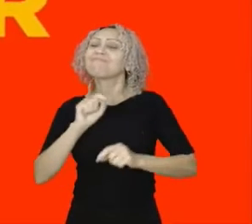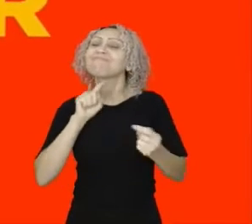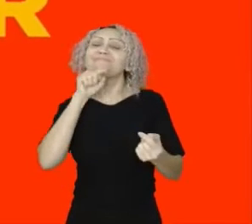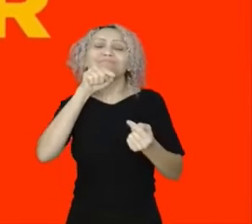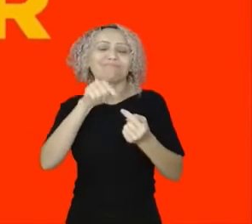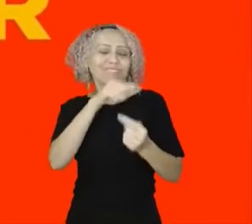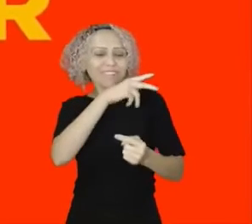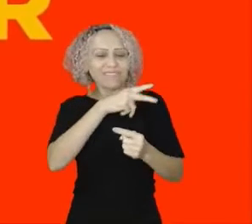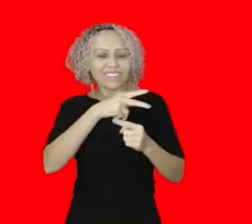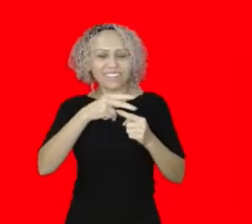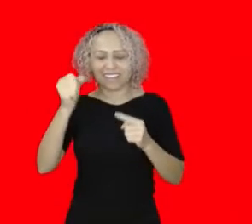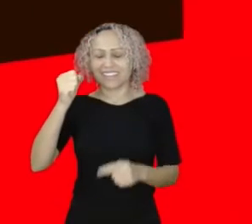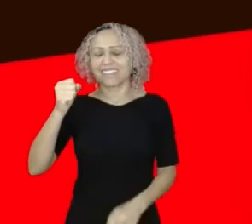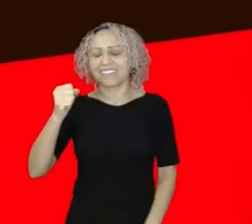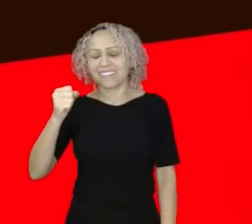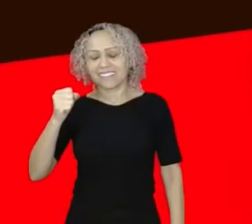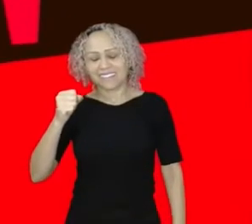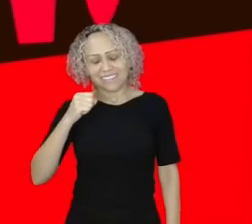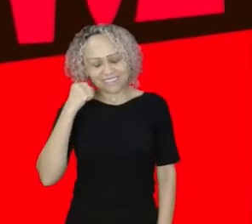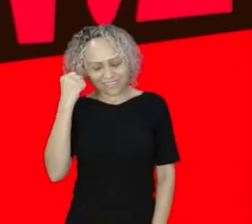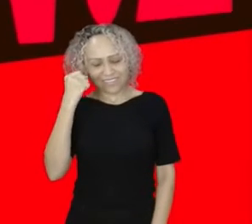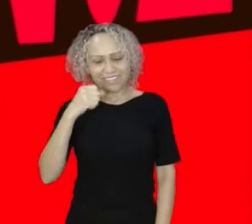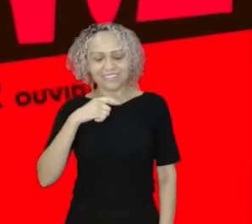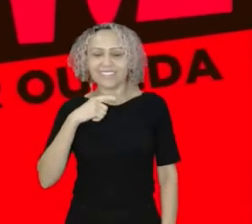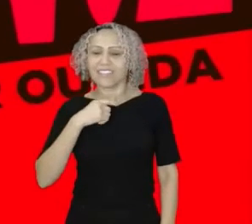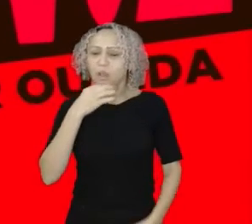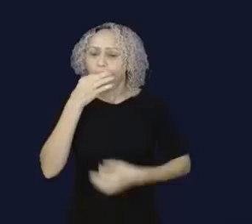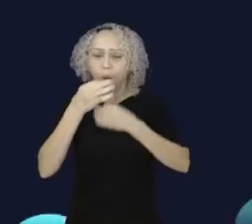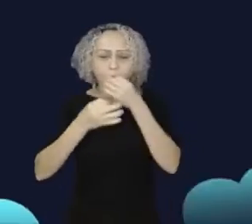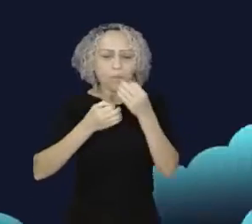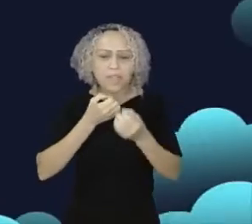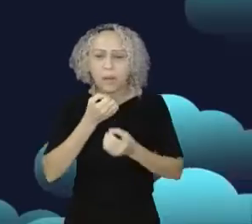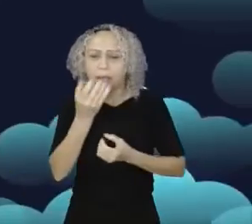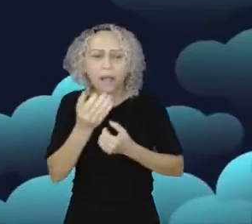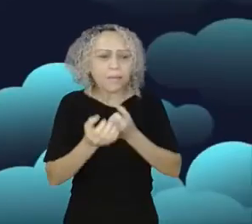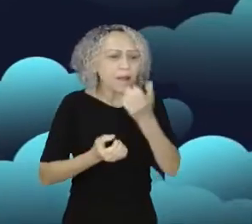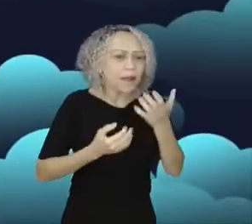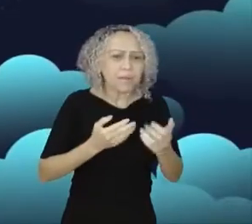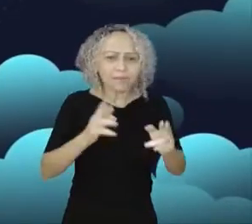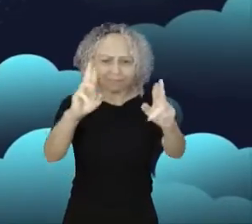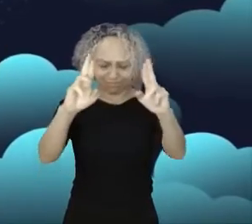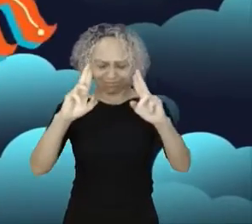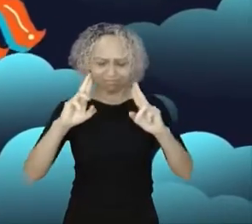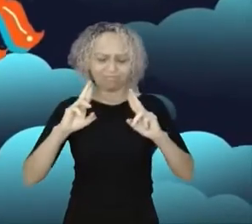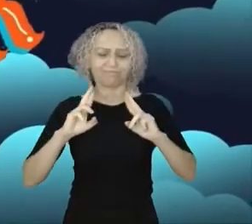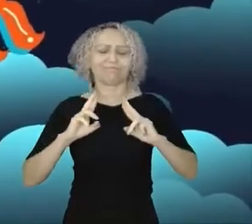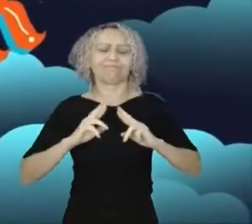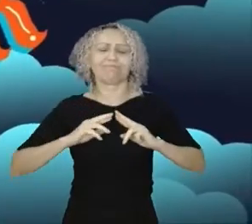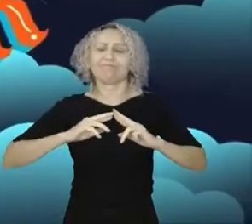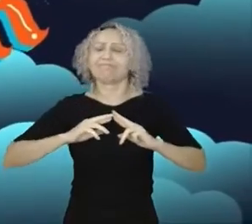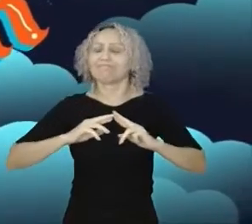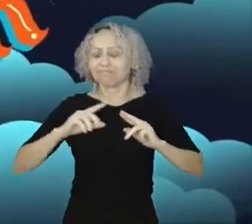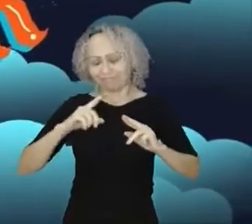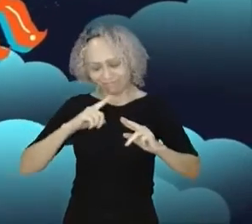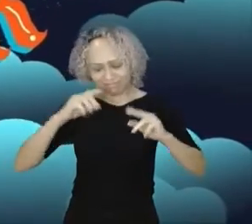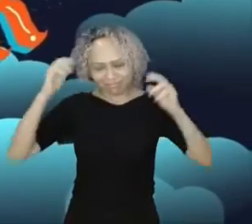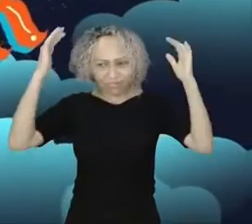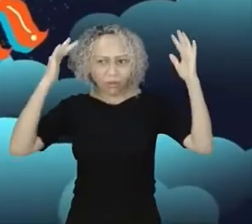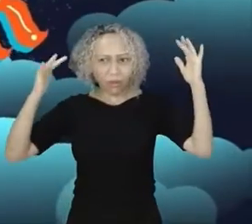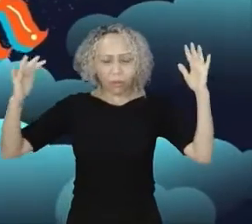batalhando pra vencer. Tenho voz pra ser ouvida, tenho sonhos pra